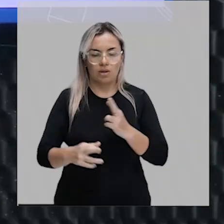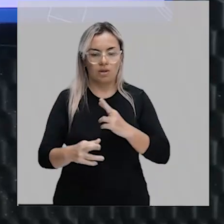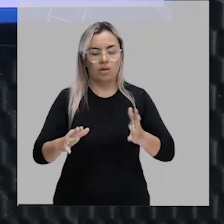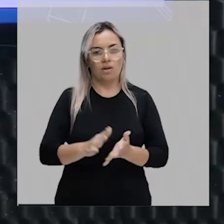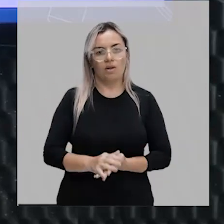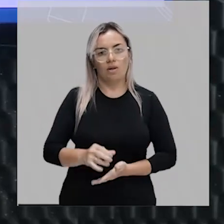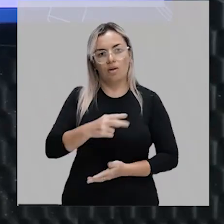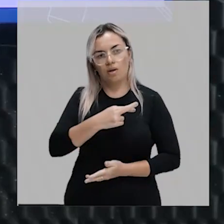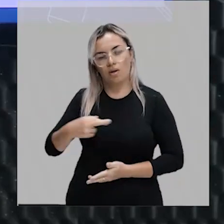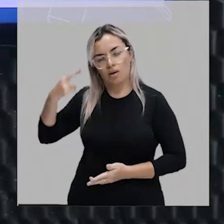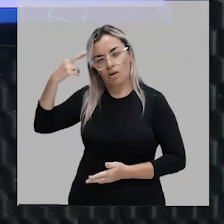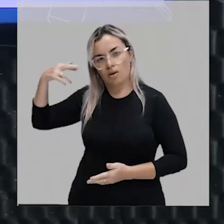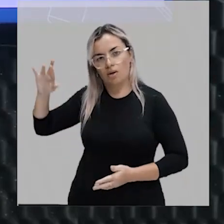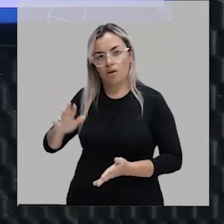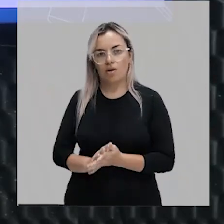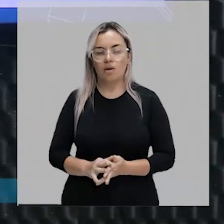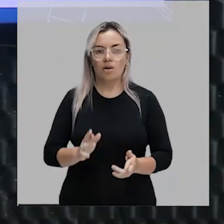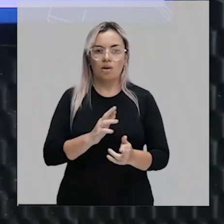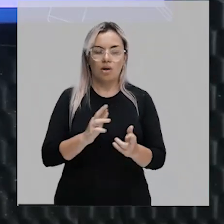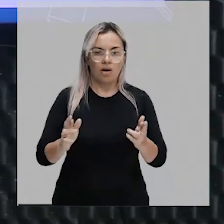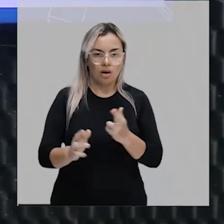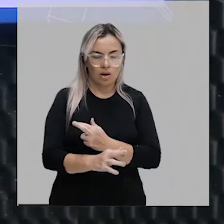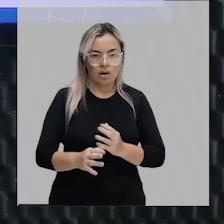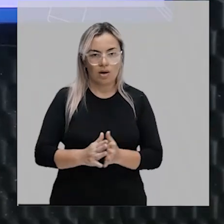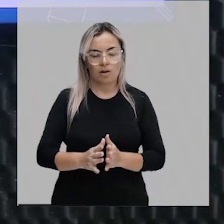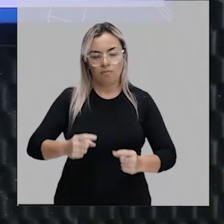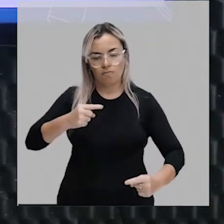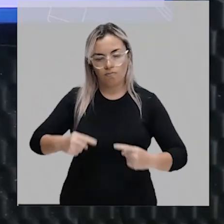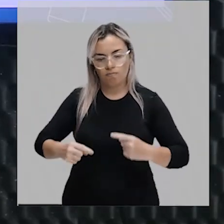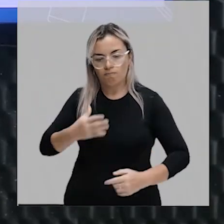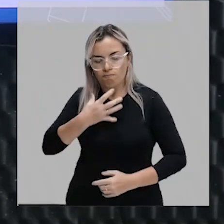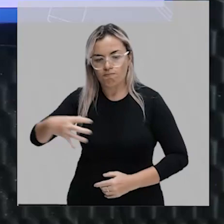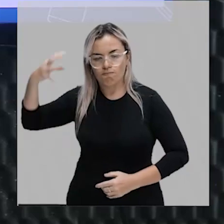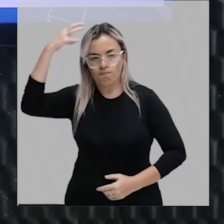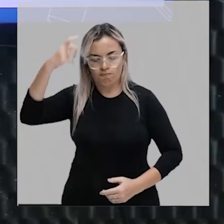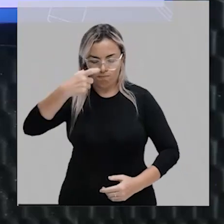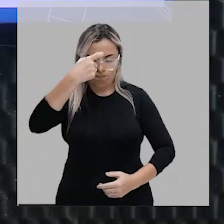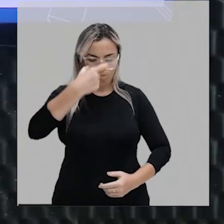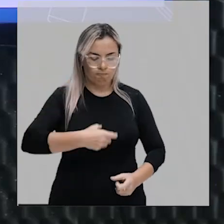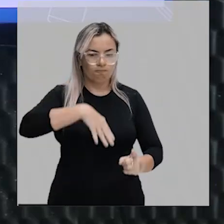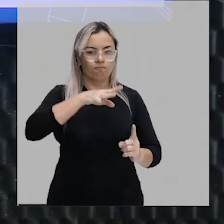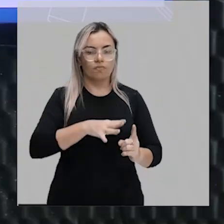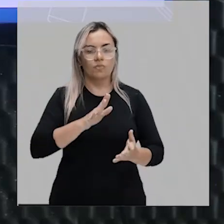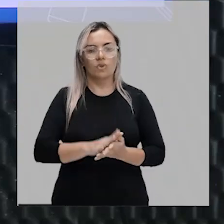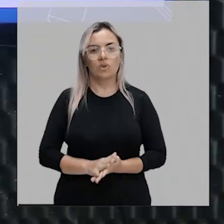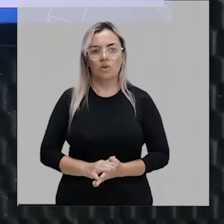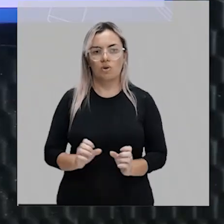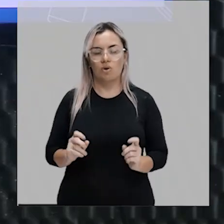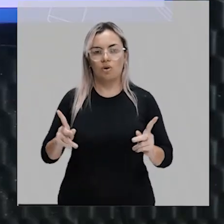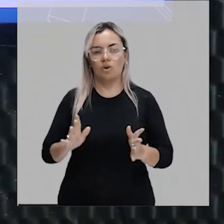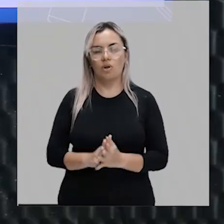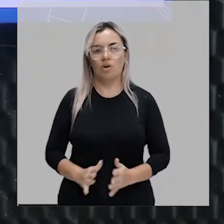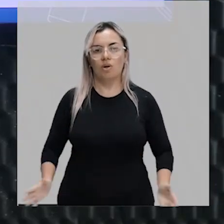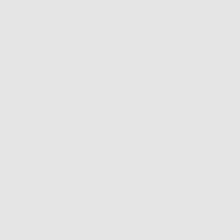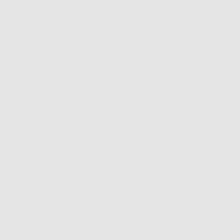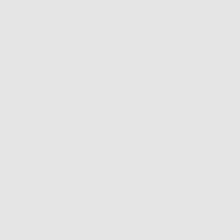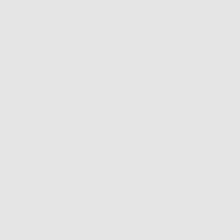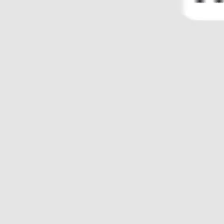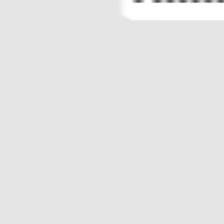política teocrática. Ok, galerinha? Um grande abraço e até o nosso próximo encontro.